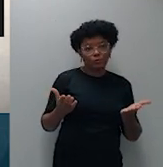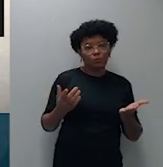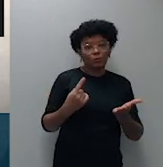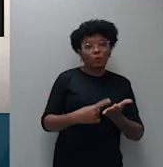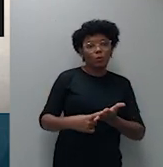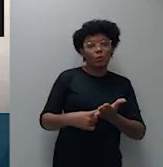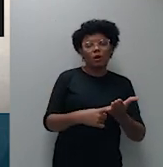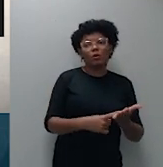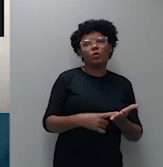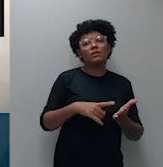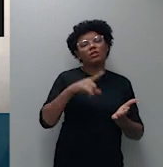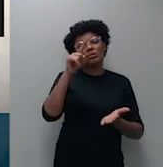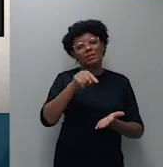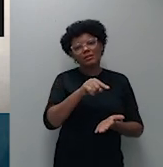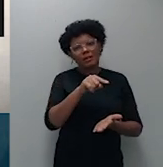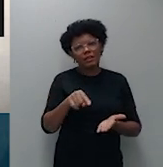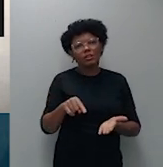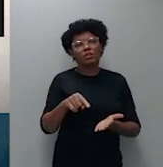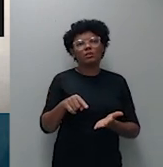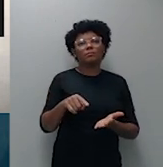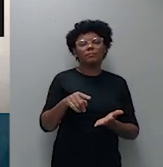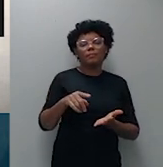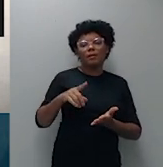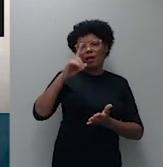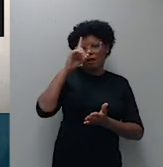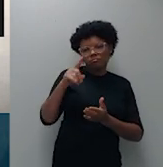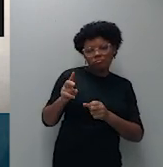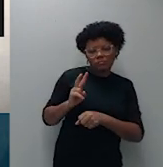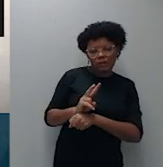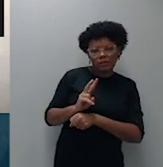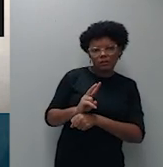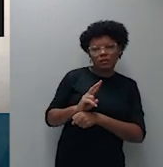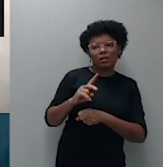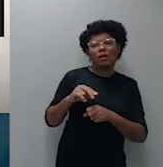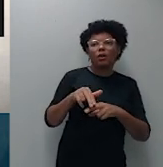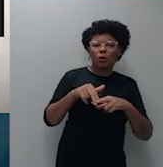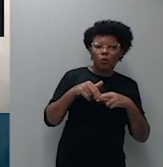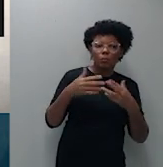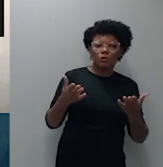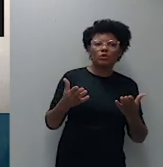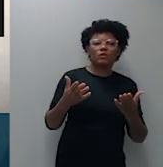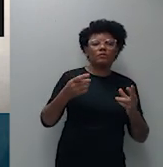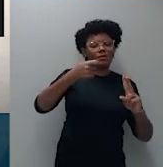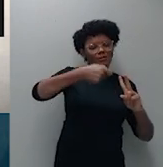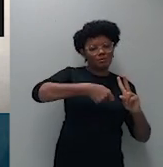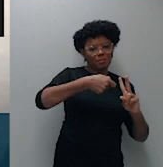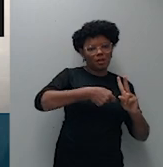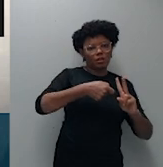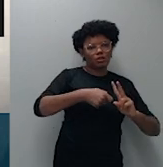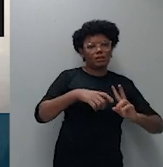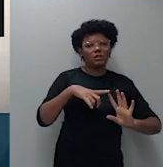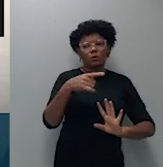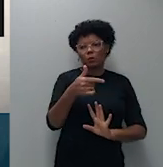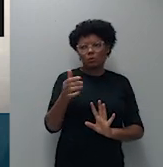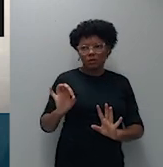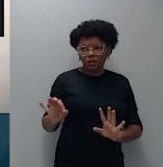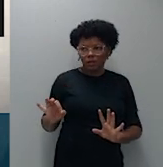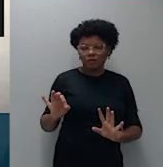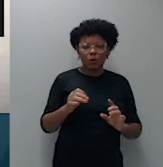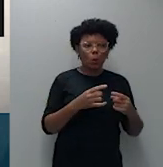seja a medida cautelar do a composição entre as partes